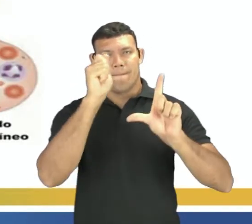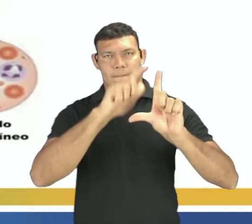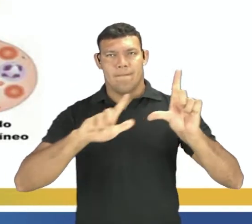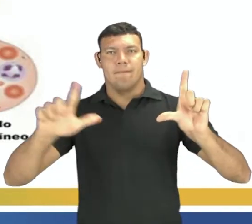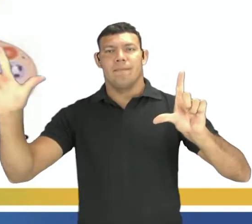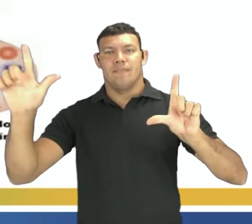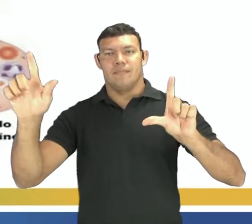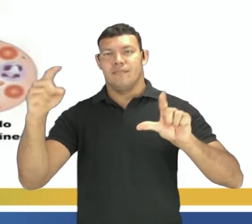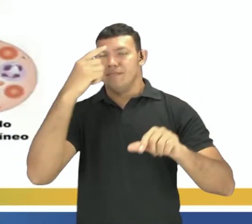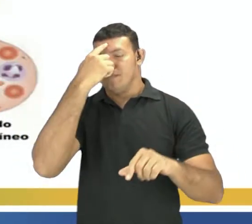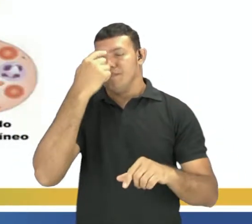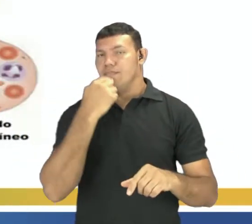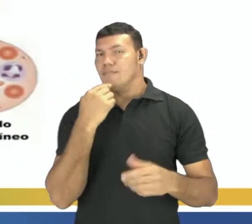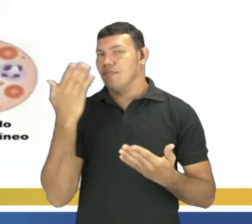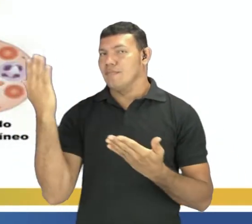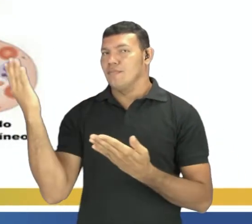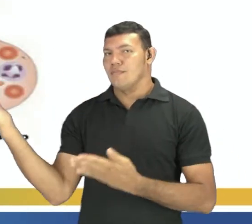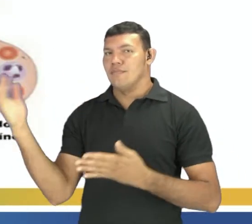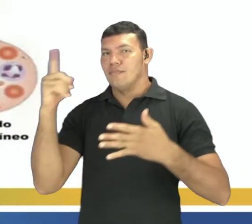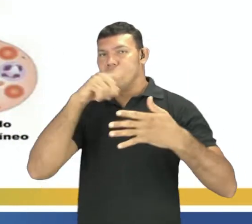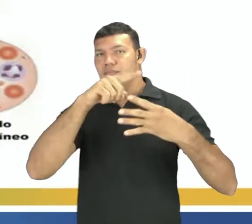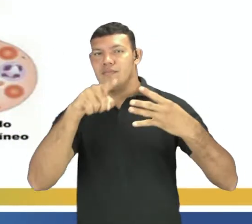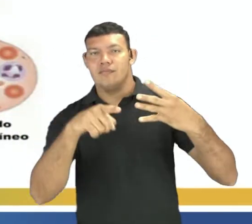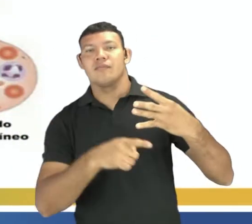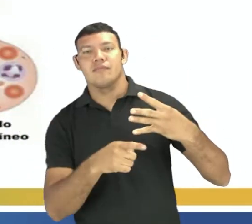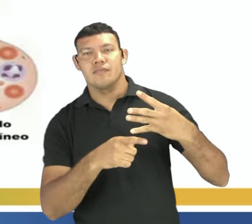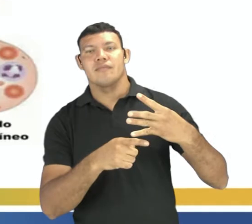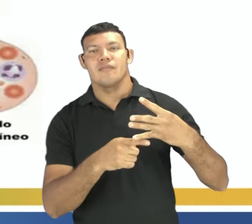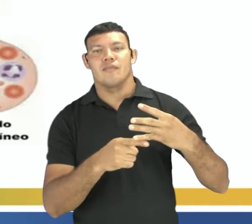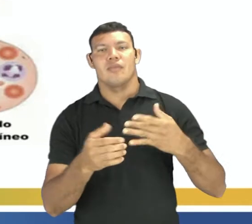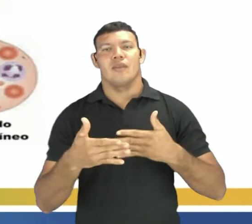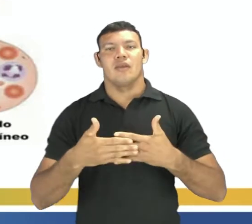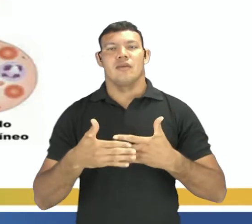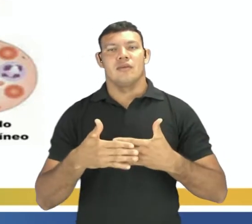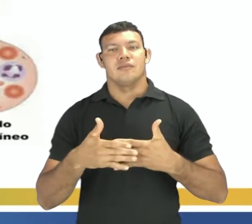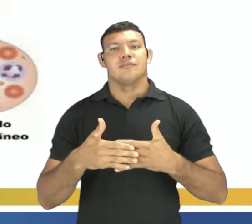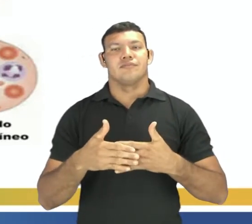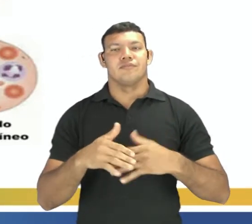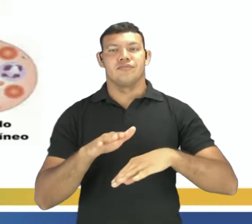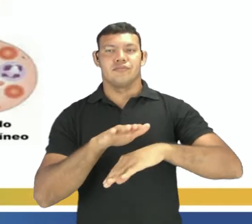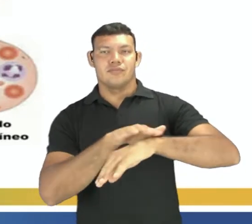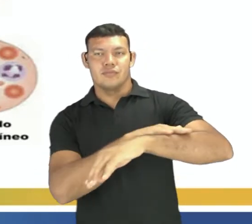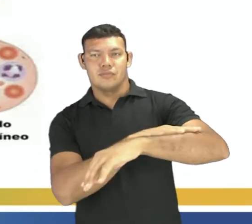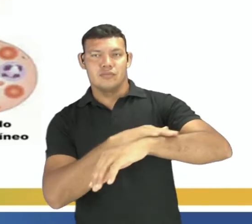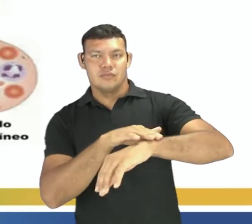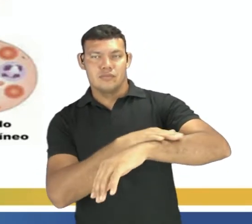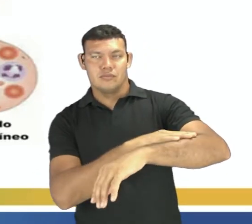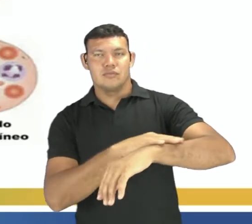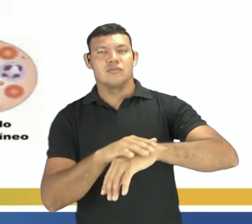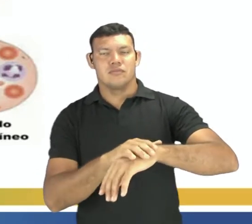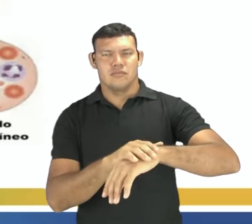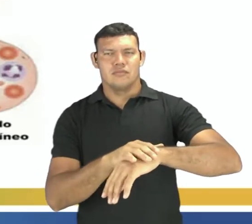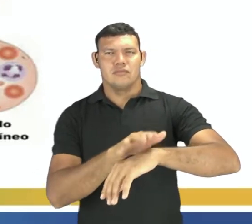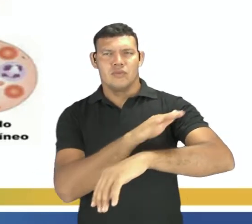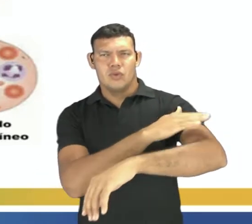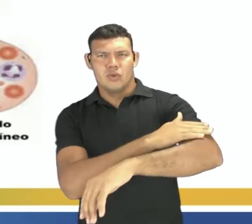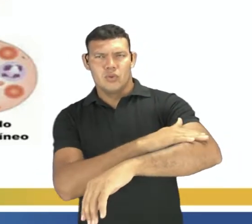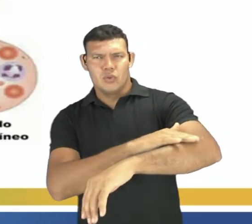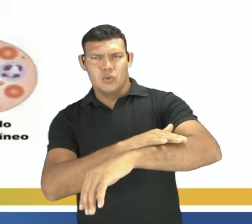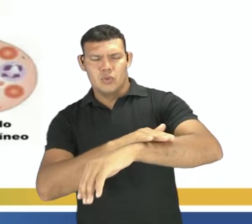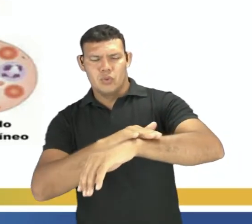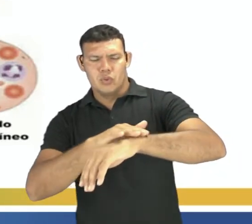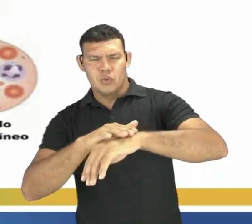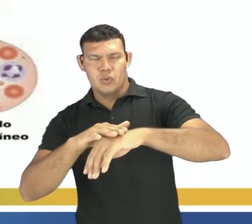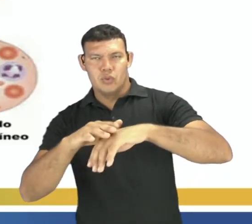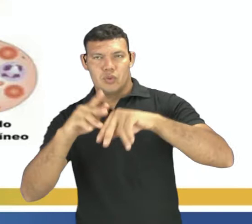podemos ilustrar os tipos de tecidos. Então, nós vamos ter o tecido epitelial, que ele recobre a